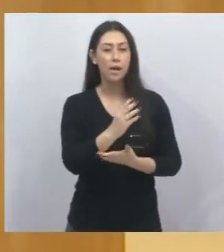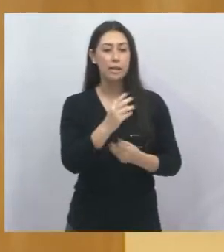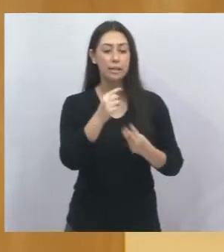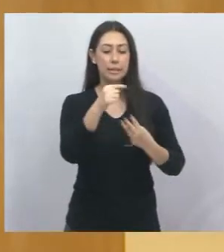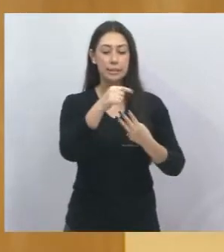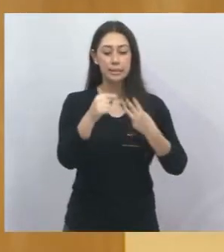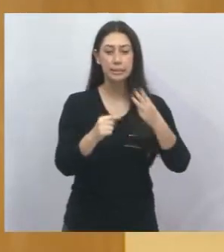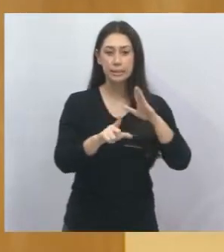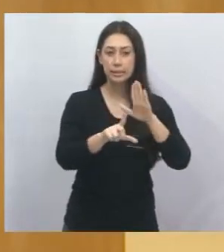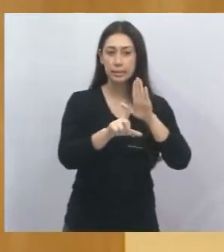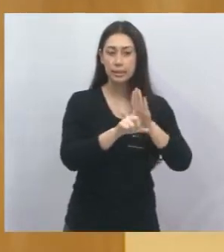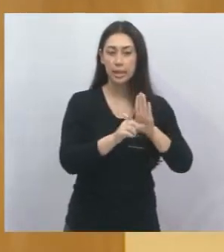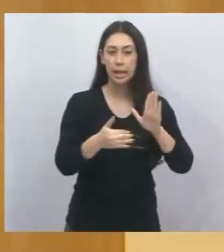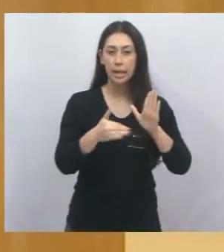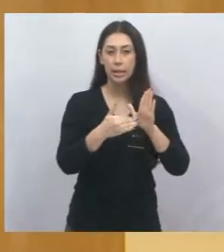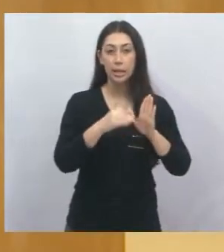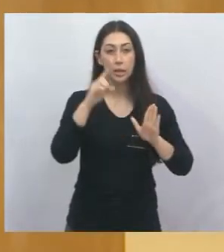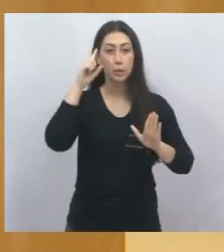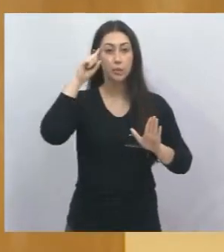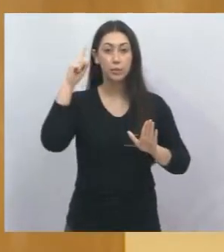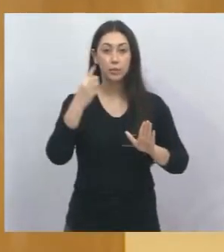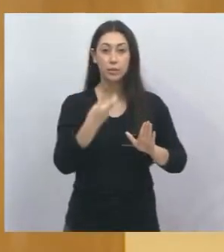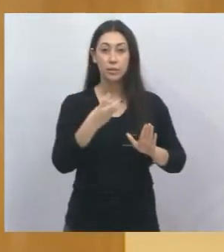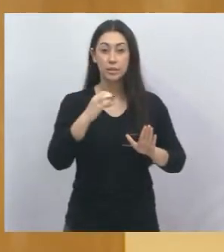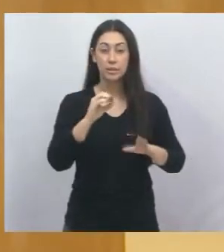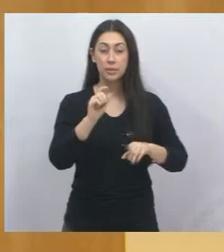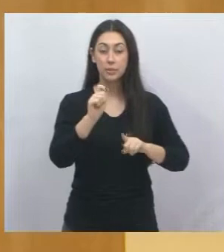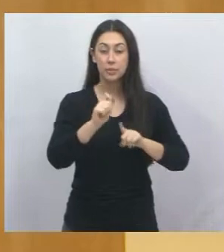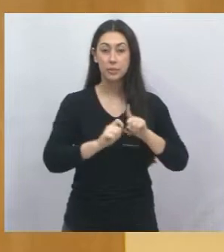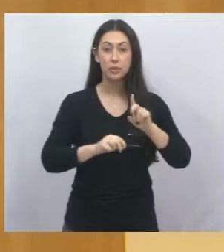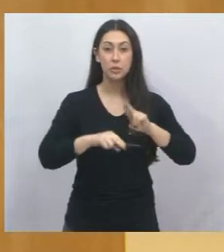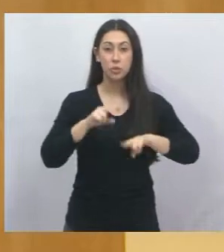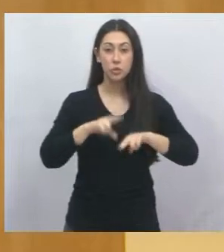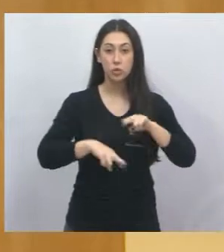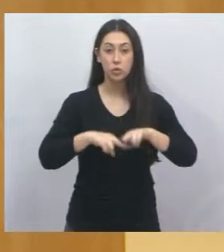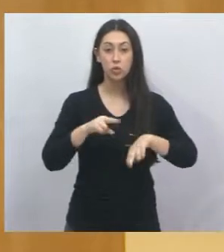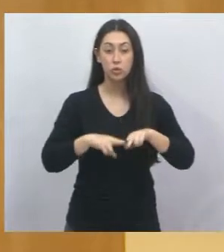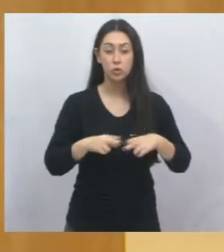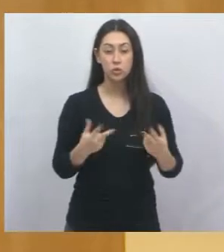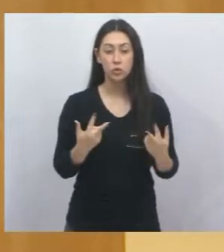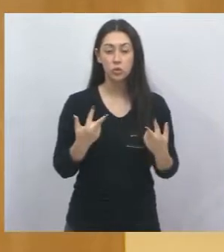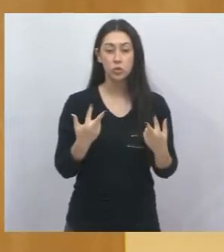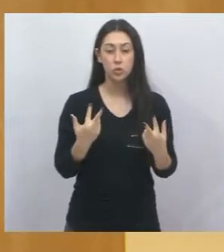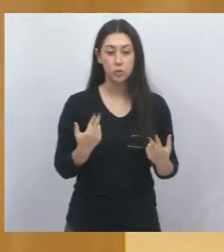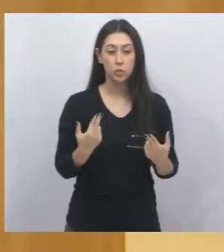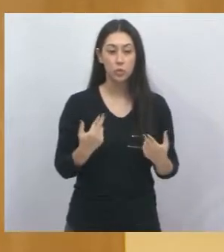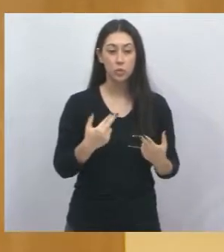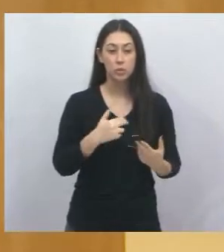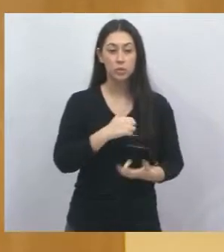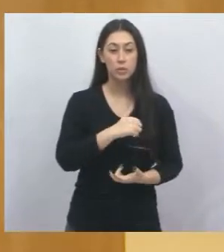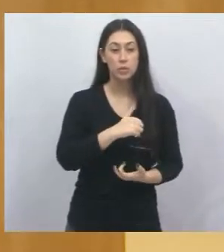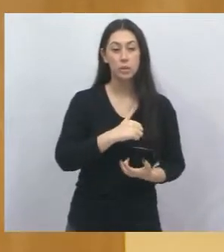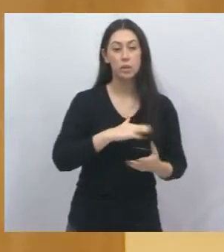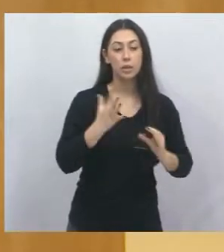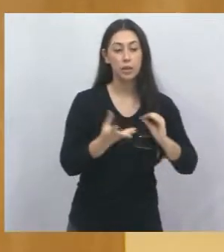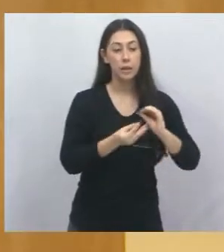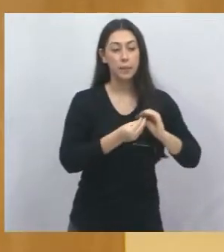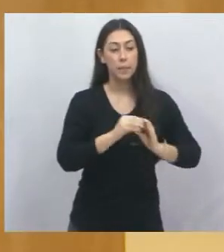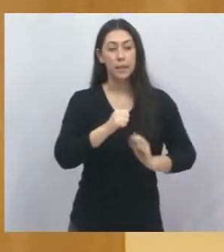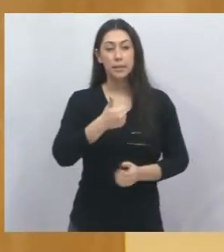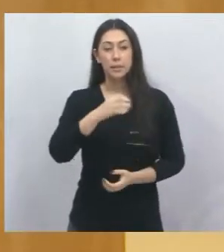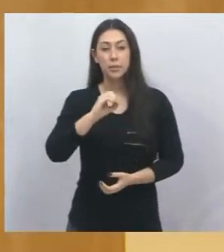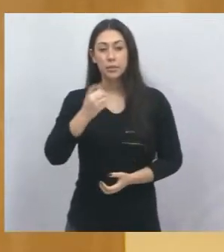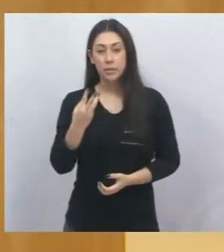serem aprovados até o dia 30 de junho, conforme a emenda constitucional 103 e a 113.